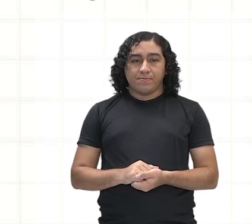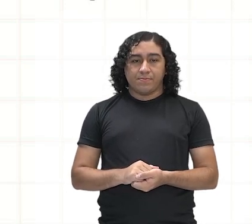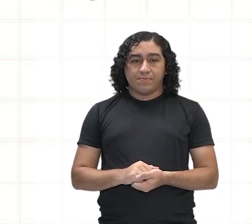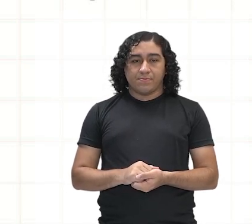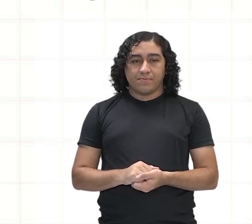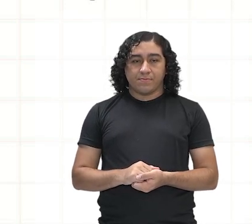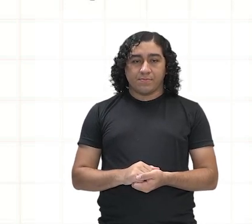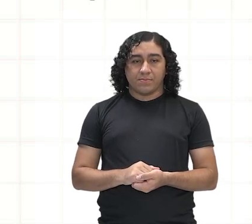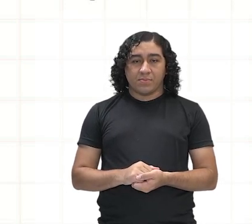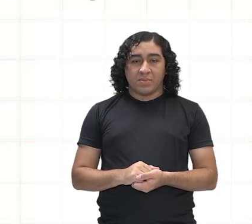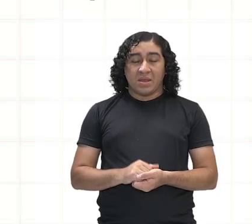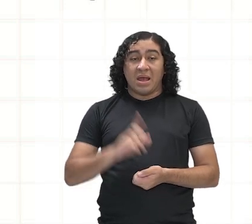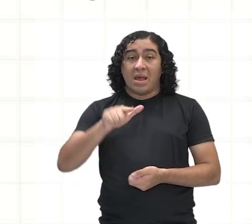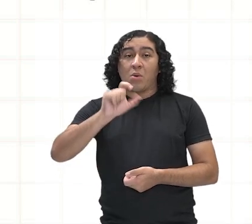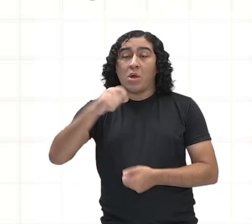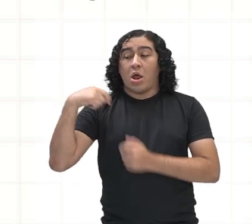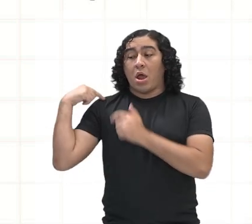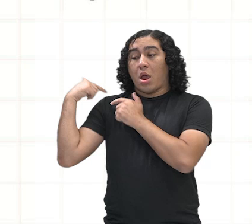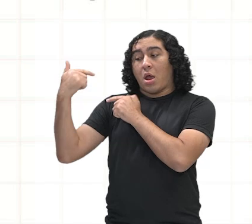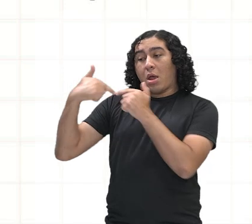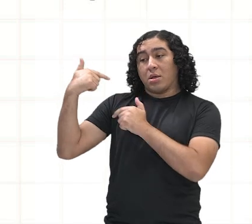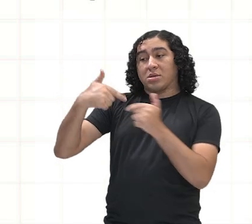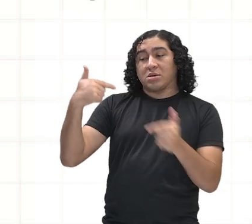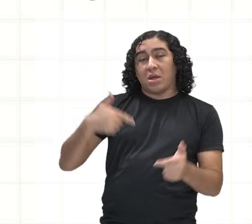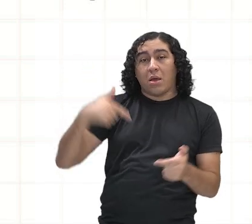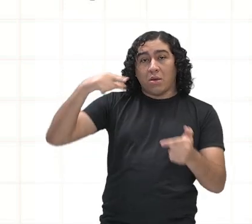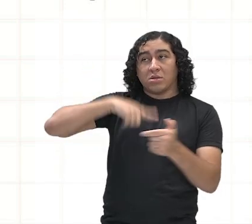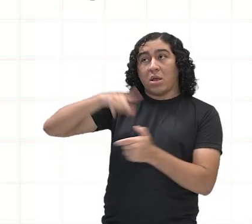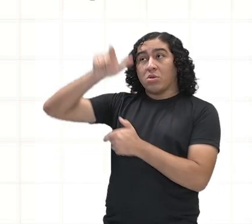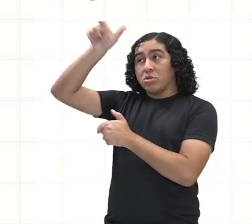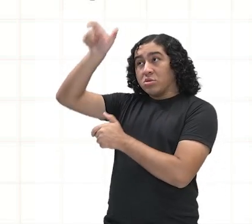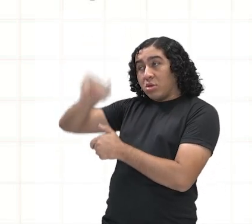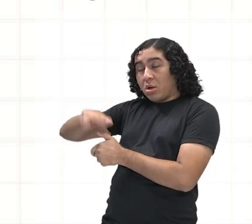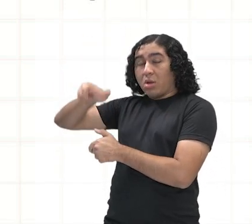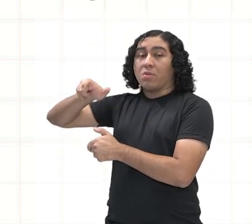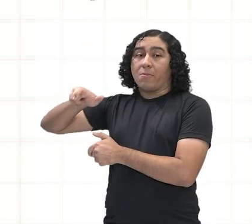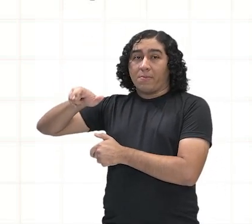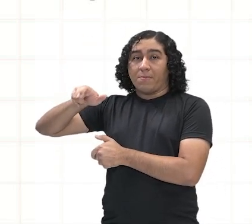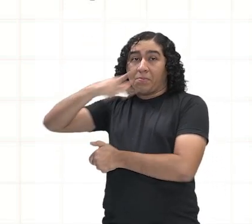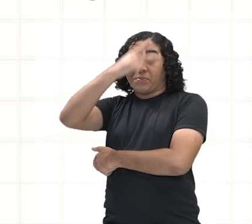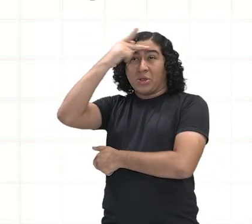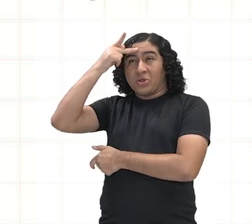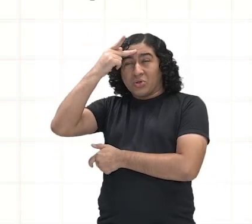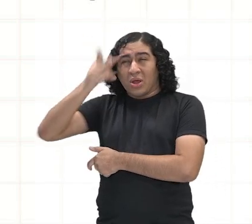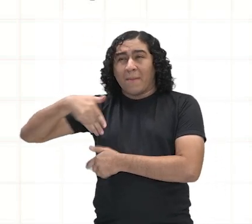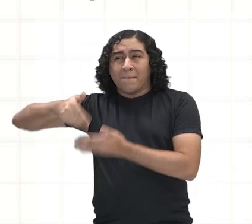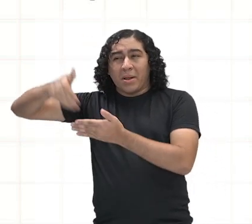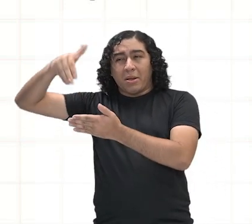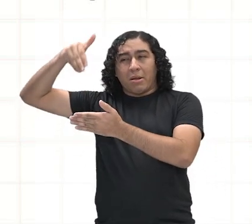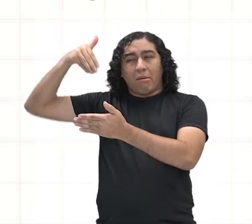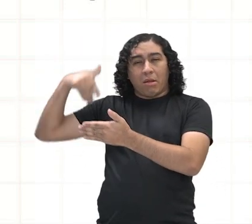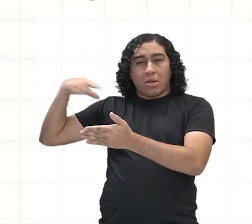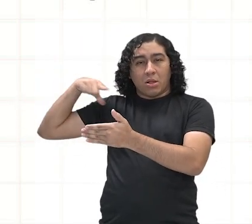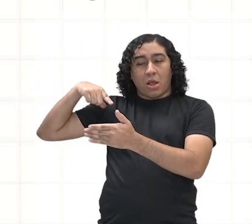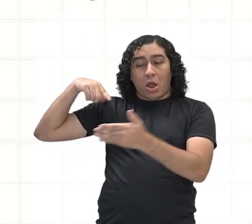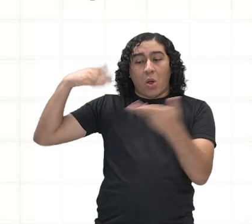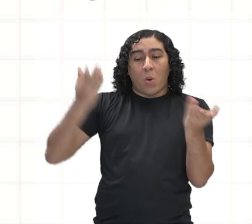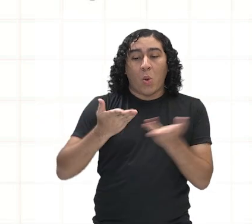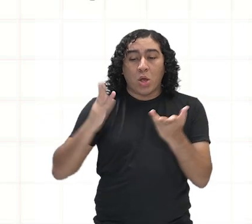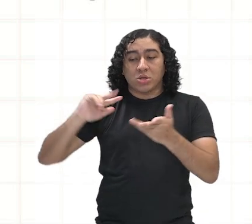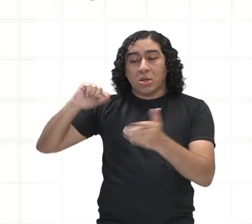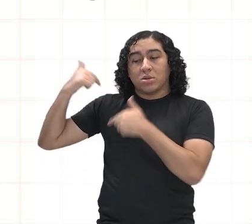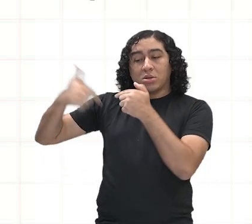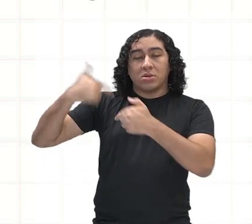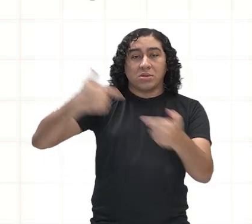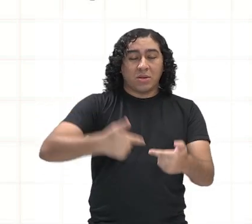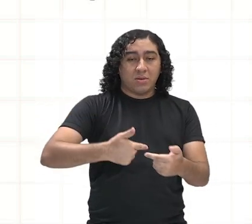uma ancestral comum, né? A gente tem, então, aí um ancestral comum e a gente vai ver, então, olha só, o gênero era formado,